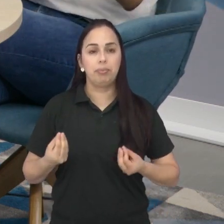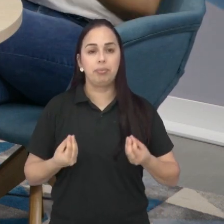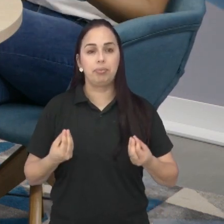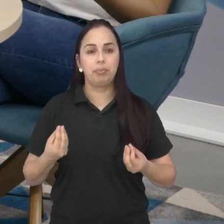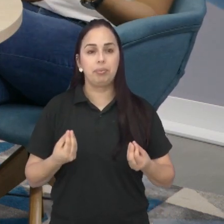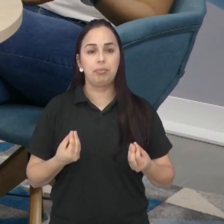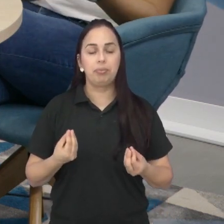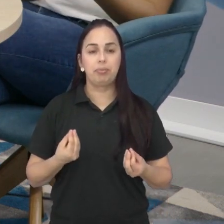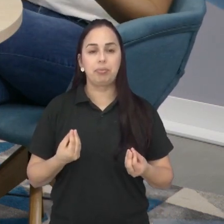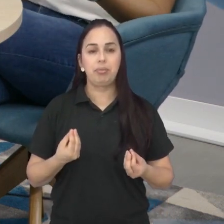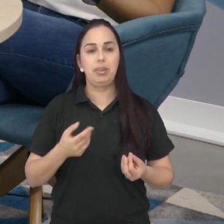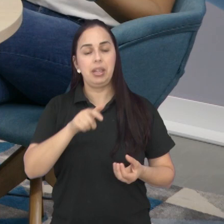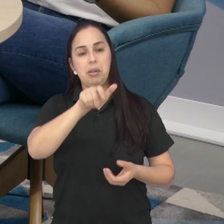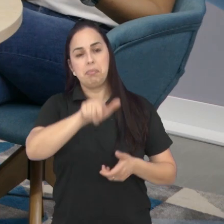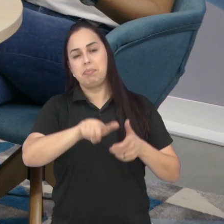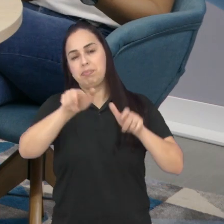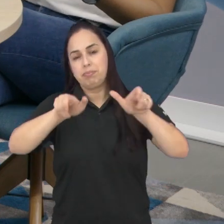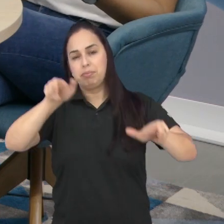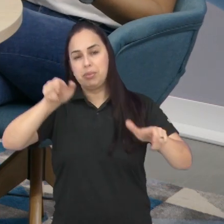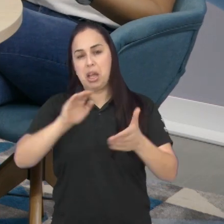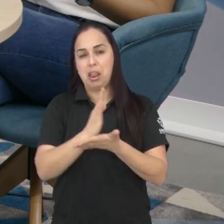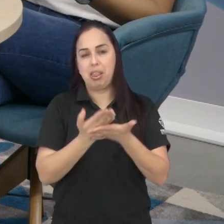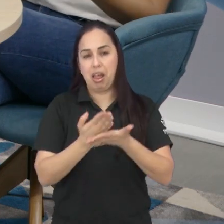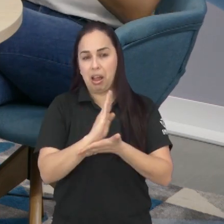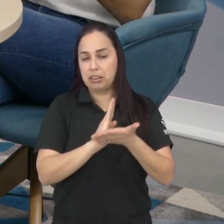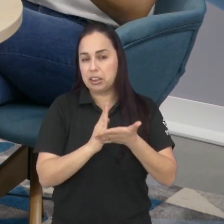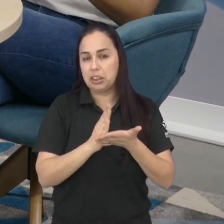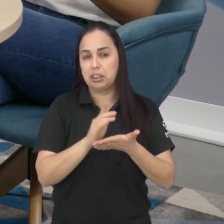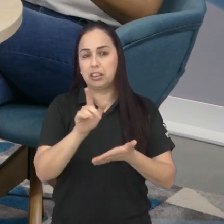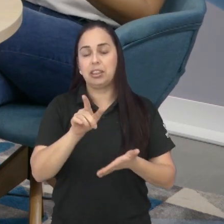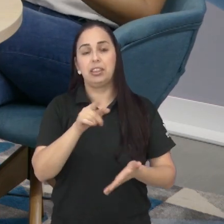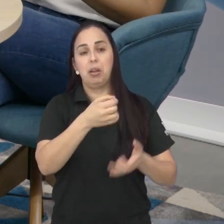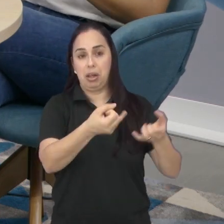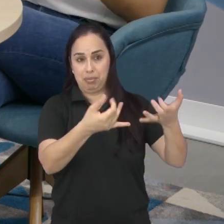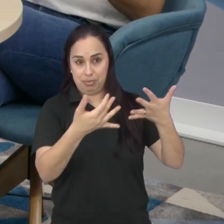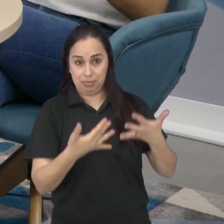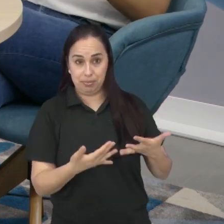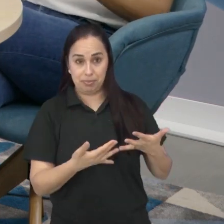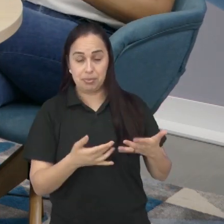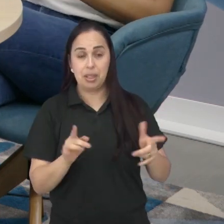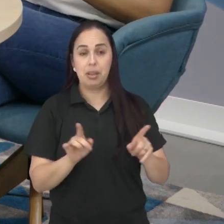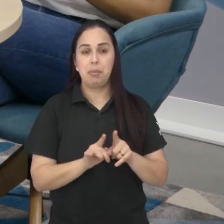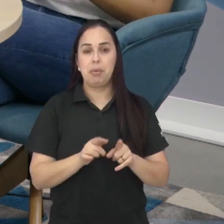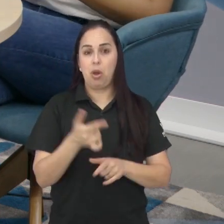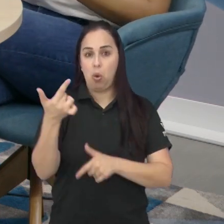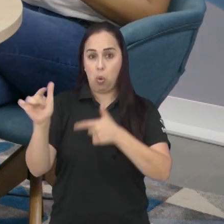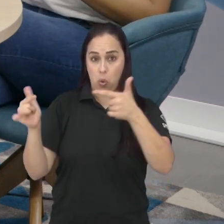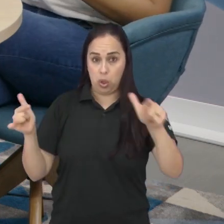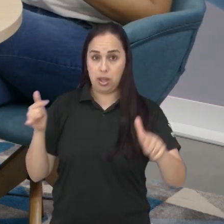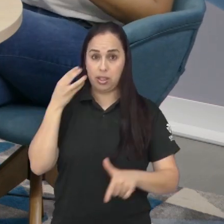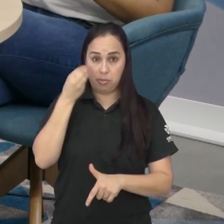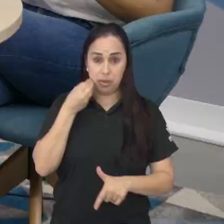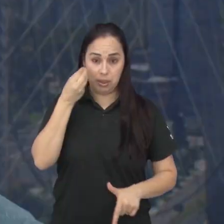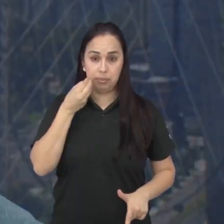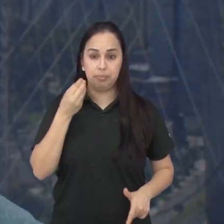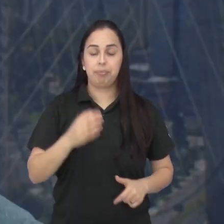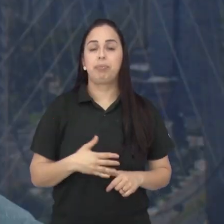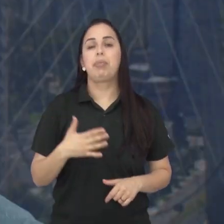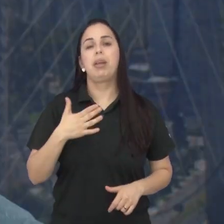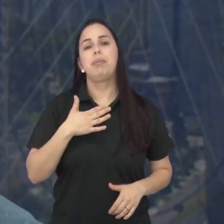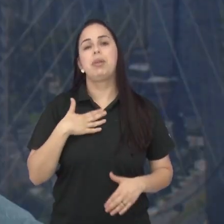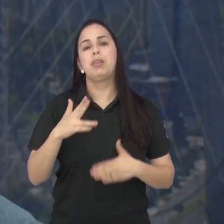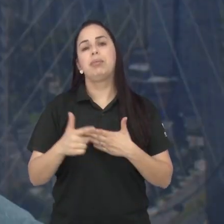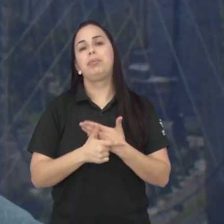desse incômodo do outro, né? Então, comentando a situação da Rosa e tantas outras que eu já vivenciei, qual que é o